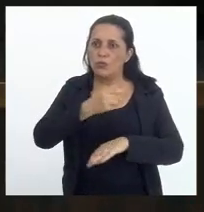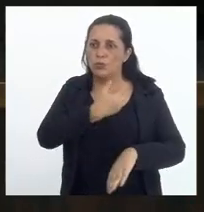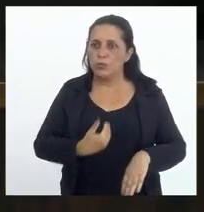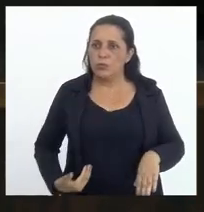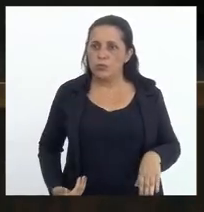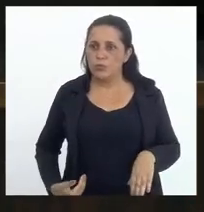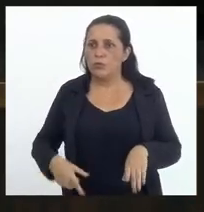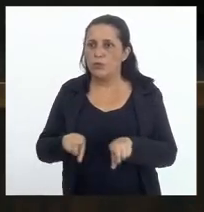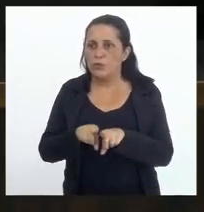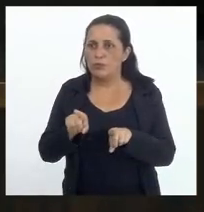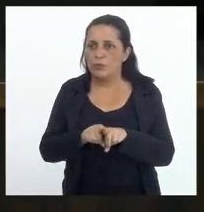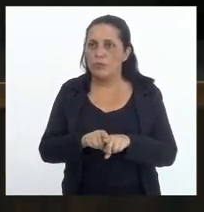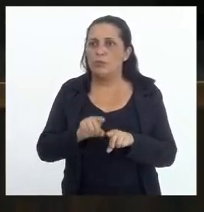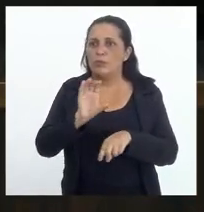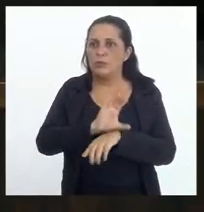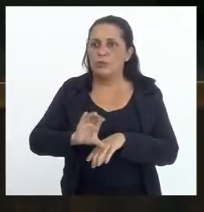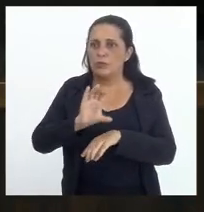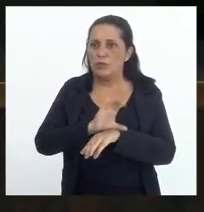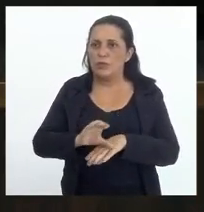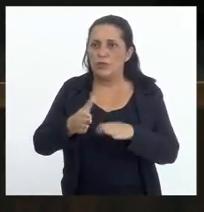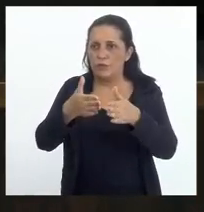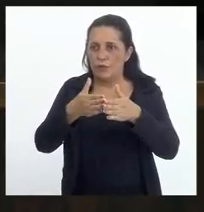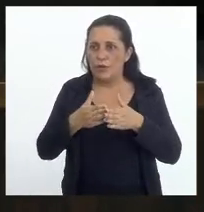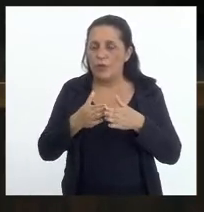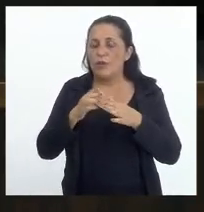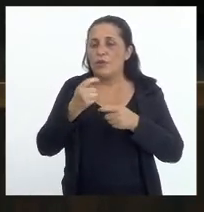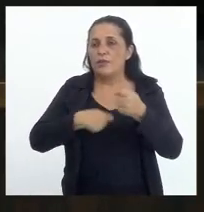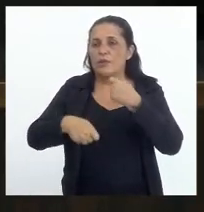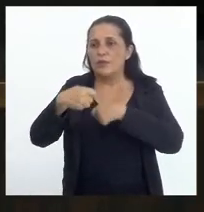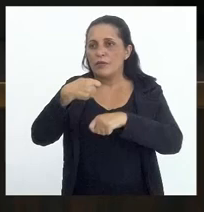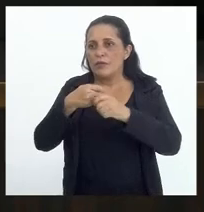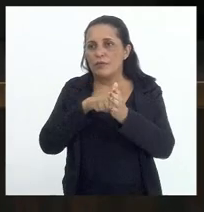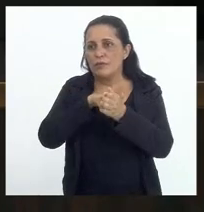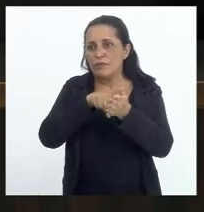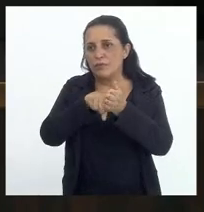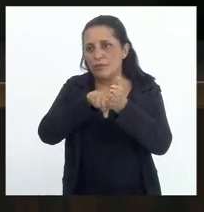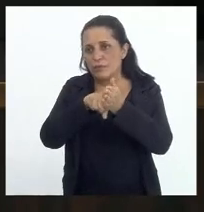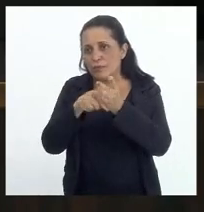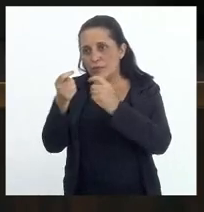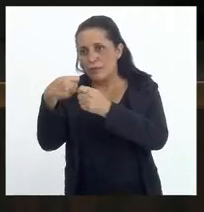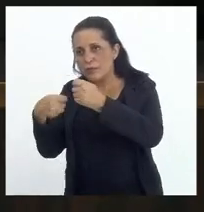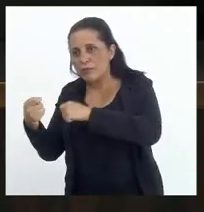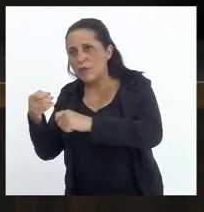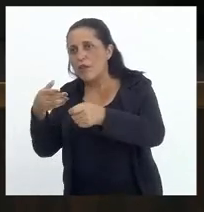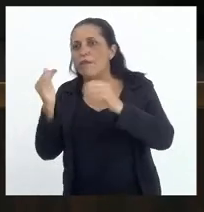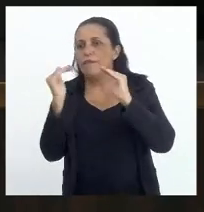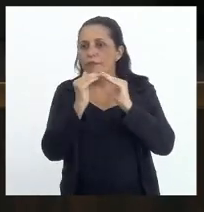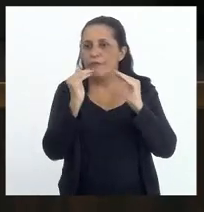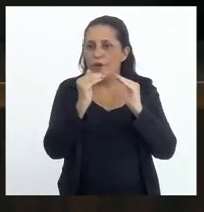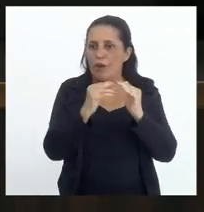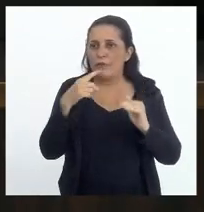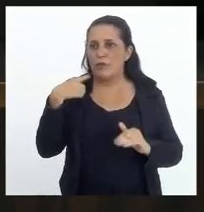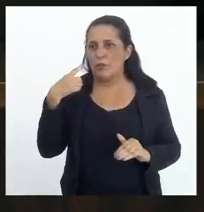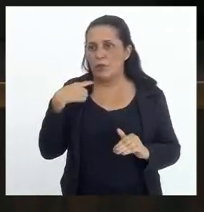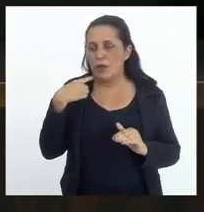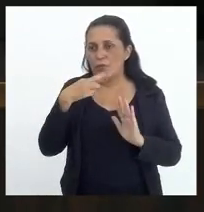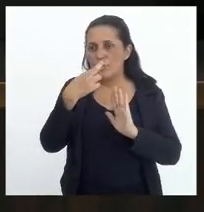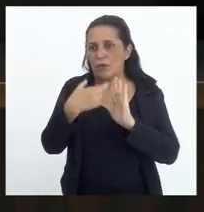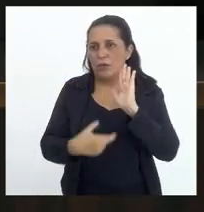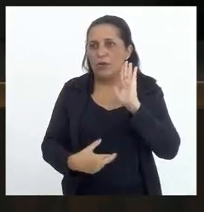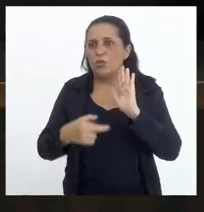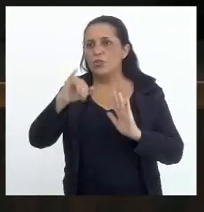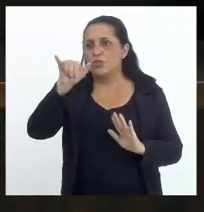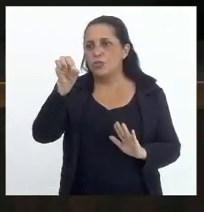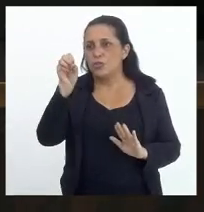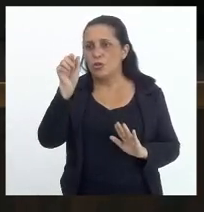pela condicionalidade. Servidores públicos favorável. De Orçamento, Finanças, Fiscalização Financeira e Controle favorável. Deputados, relatores, Jorge Felipe